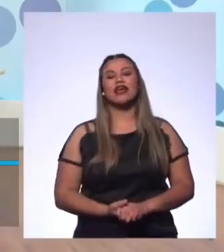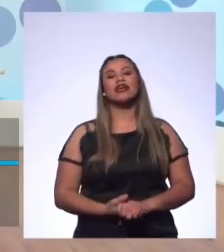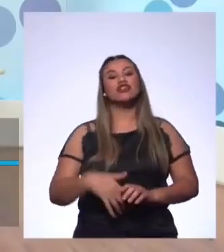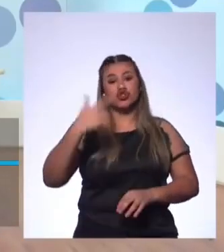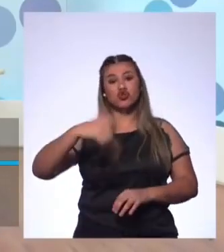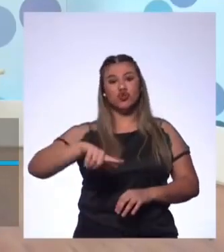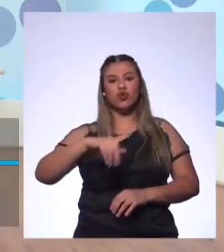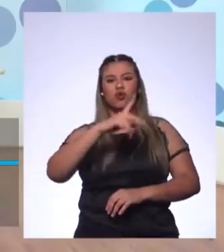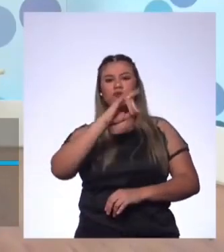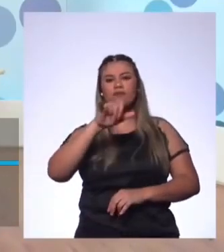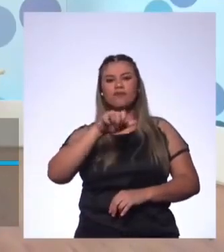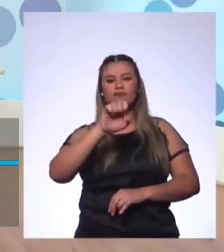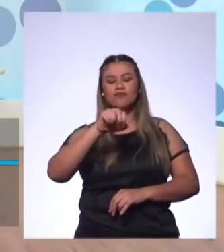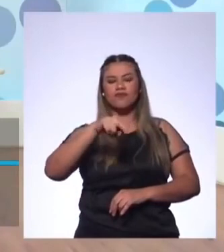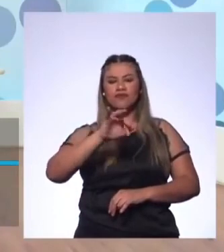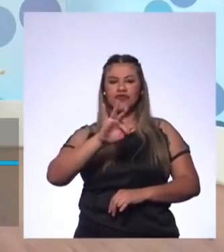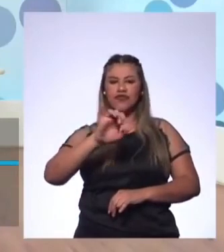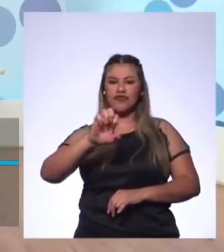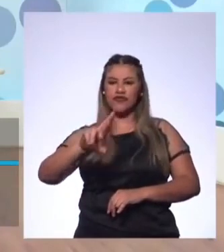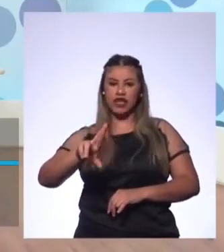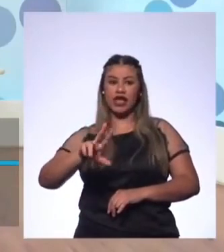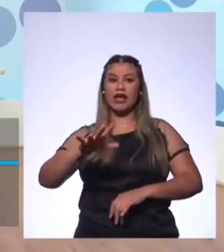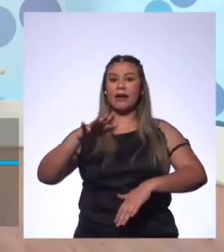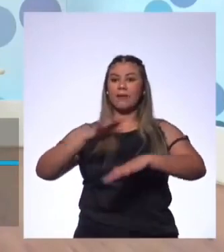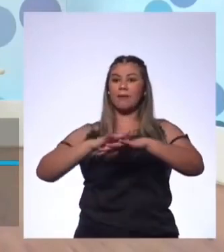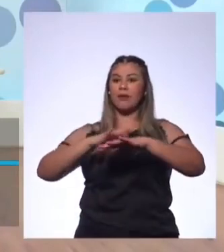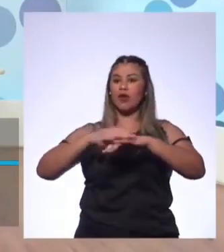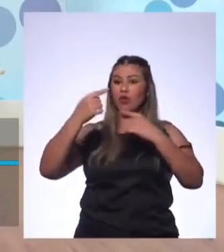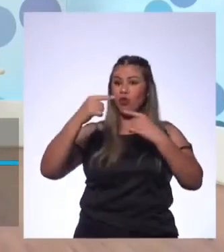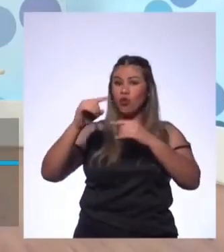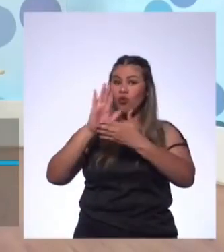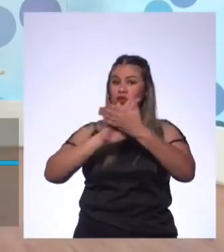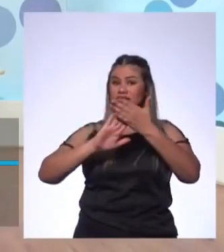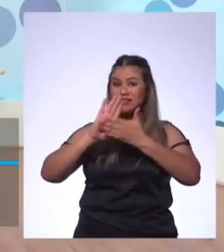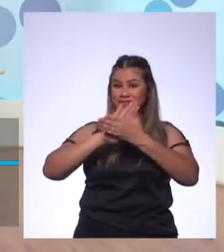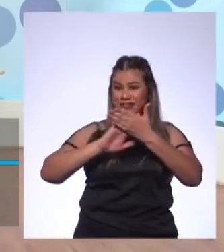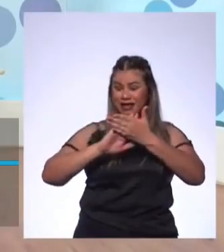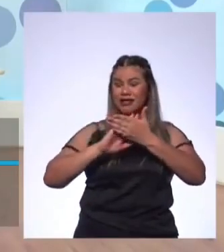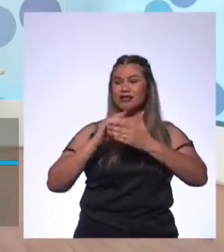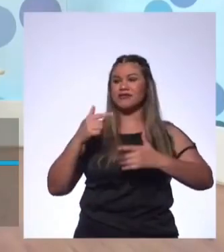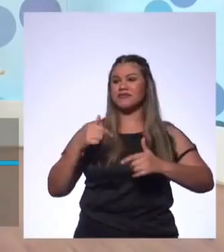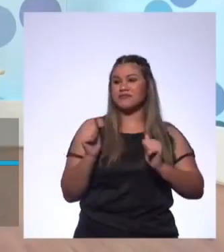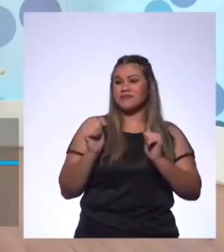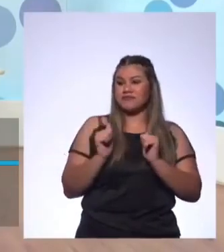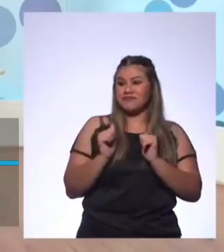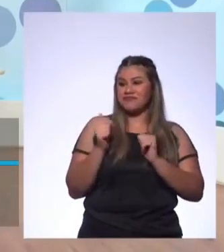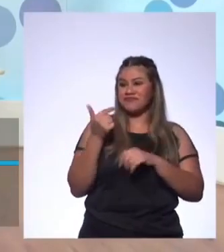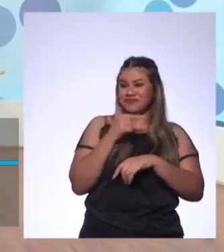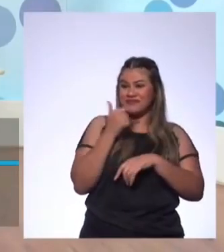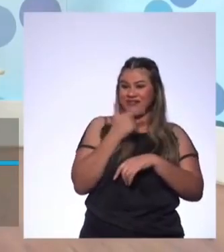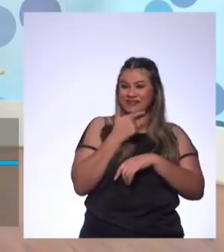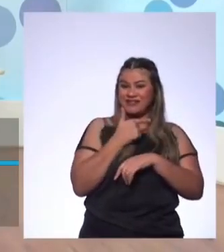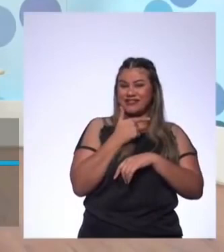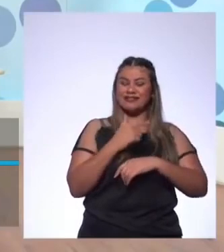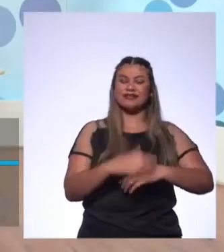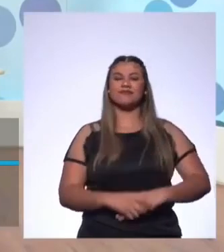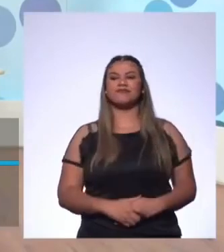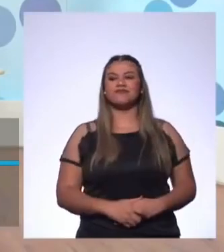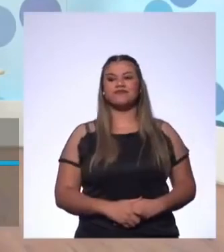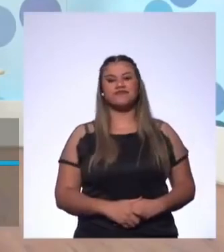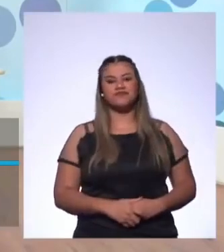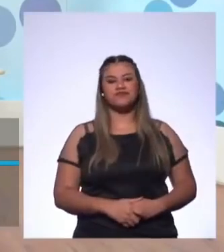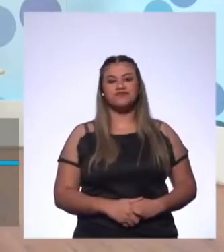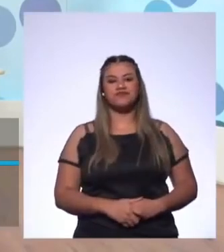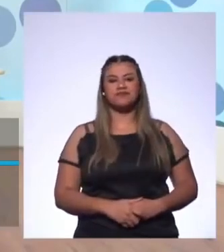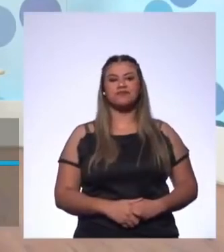a pessoa que não foi prejudicada da ação, o Breno. Entendi, Breno. Que só acha graça porque nunca